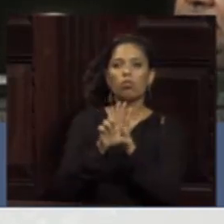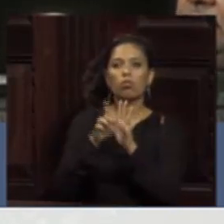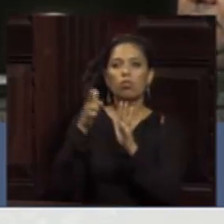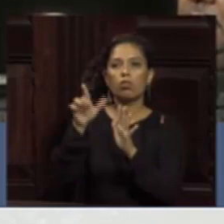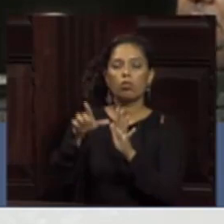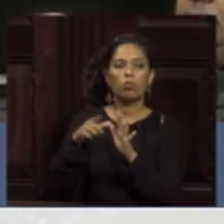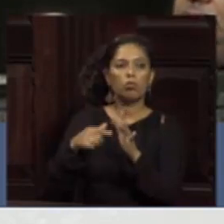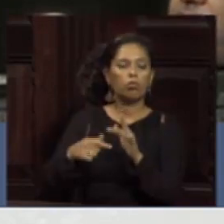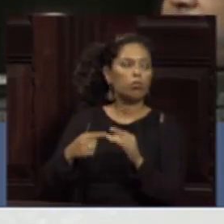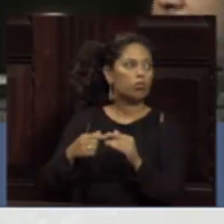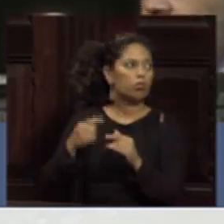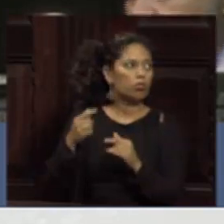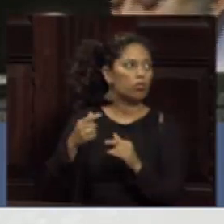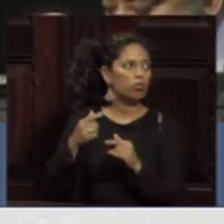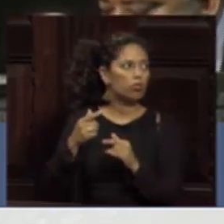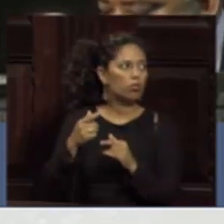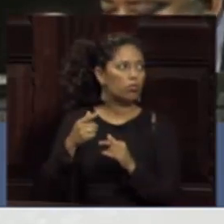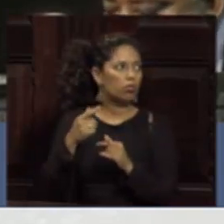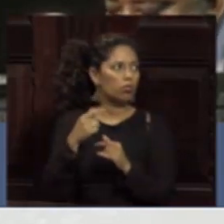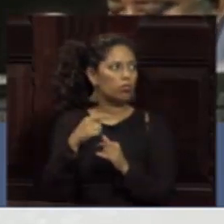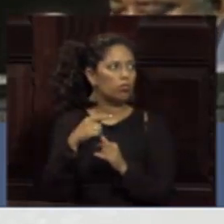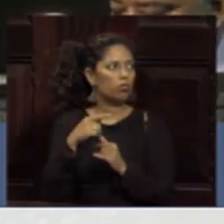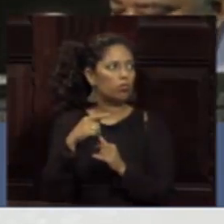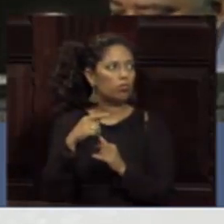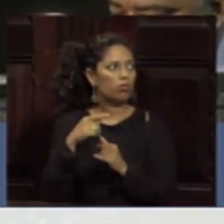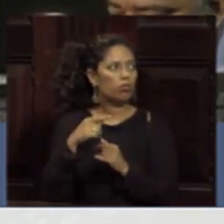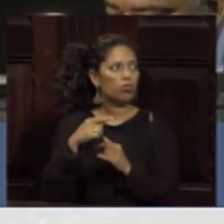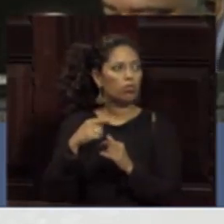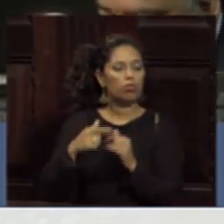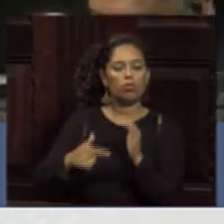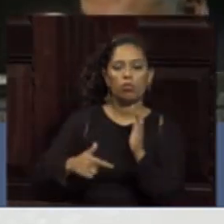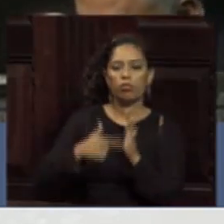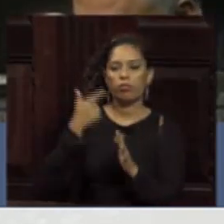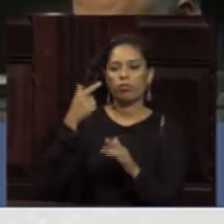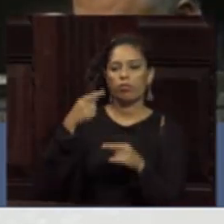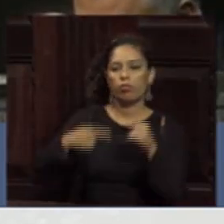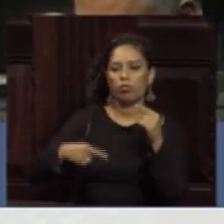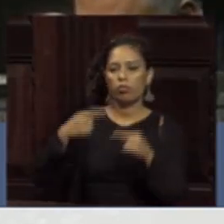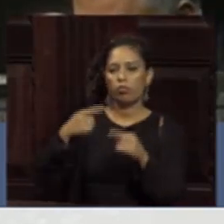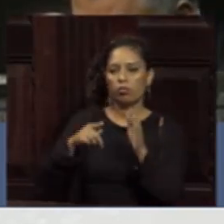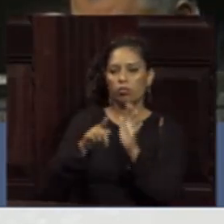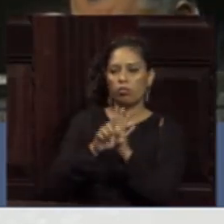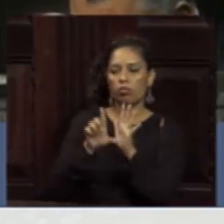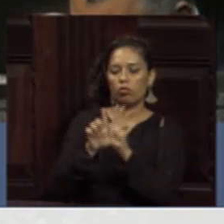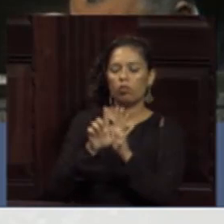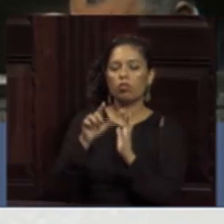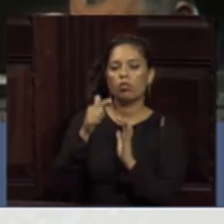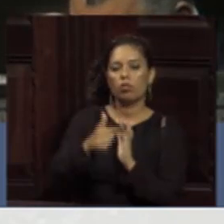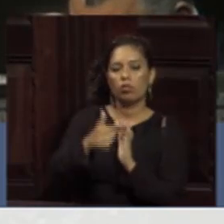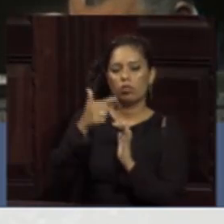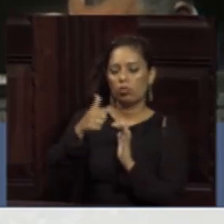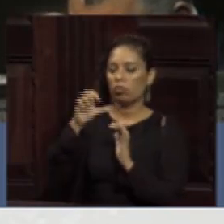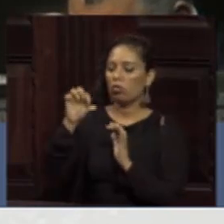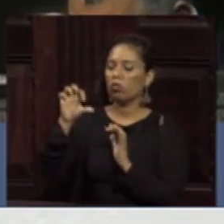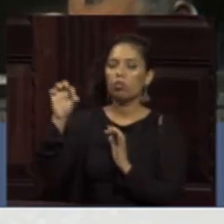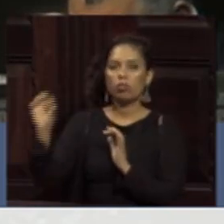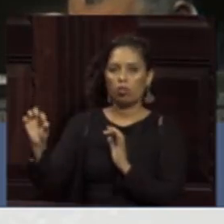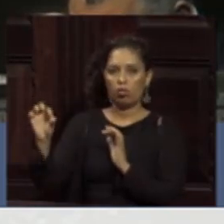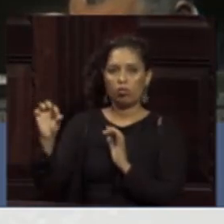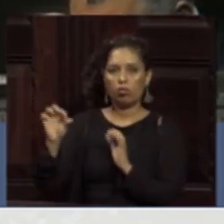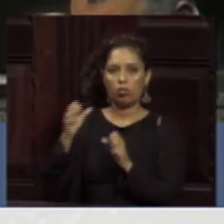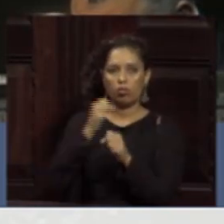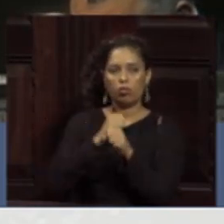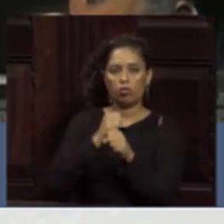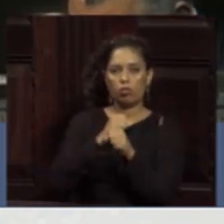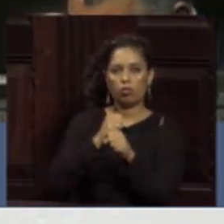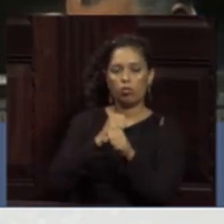4 emendas e retorna às comissões técnicas. Em segunda discussão, projeto de lei 2923-2014, da autoria da deputada